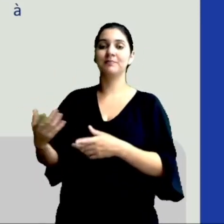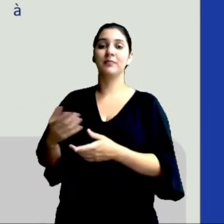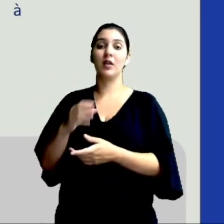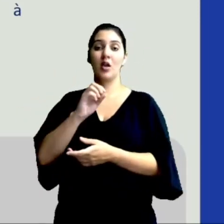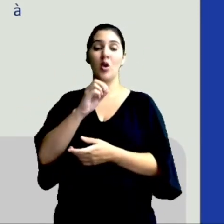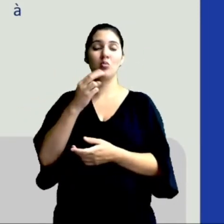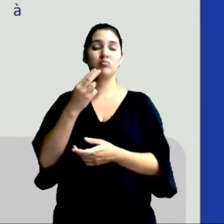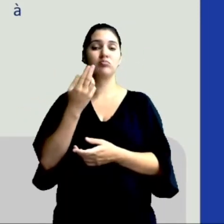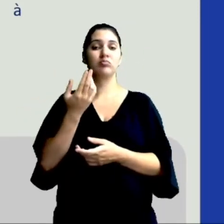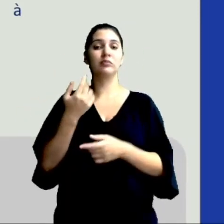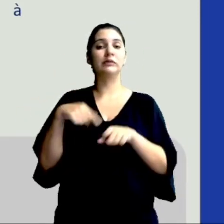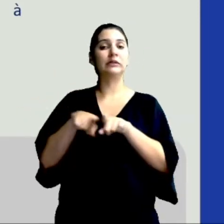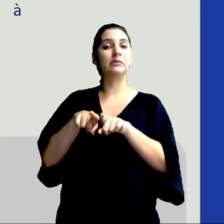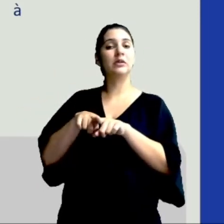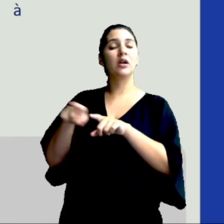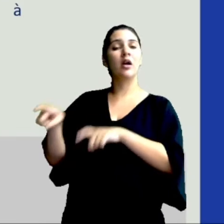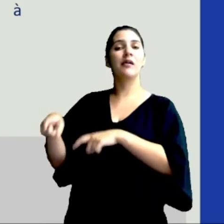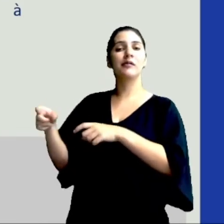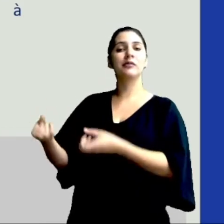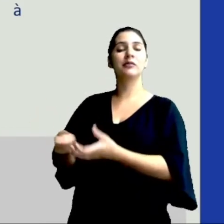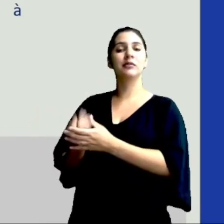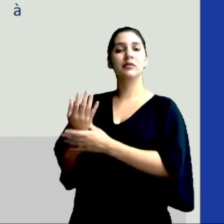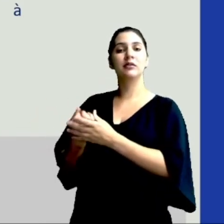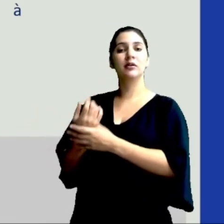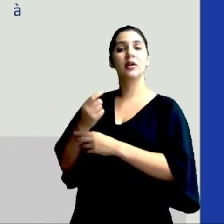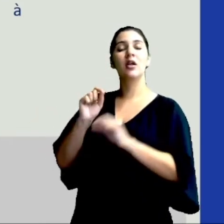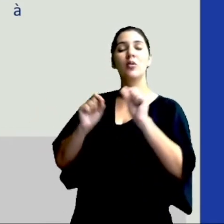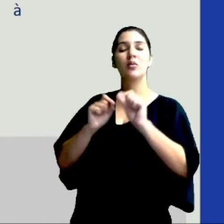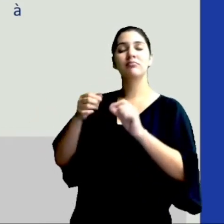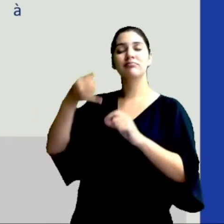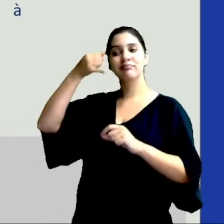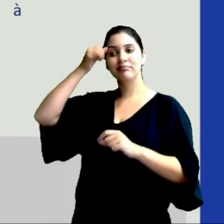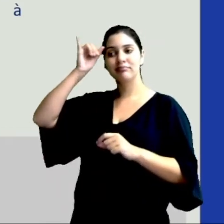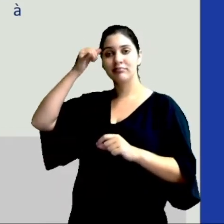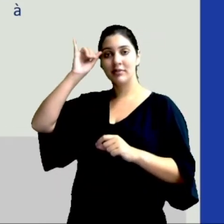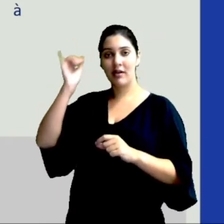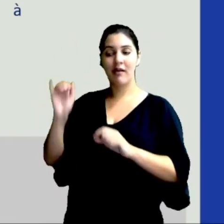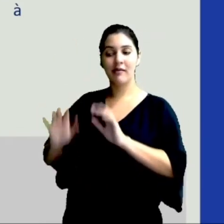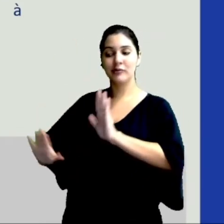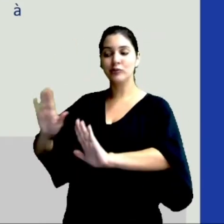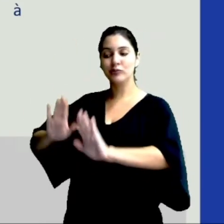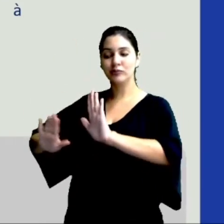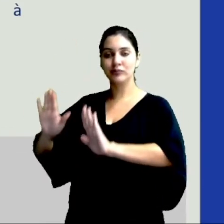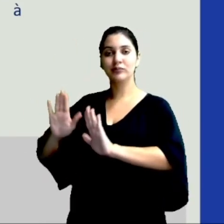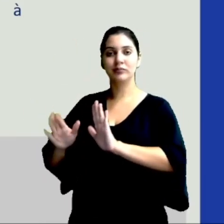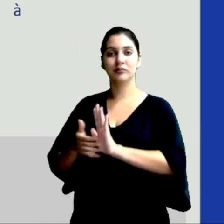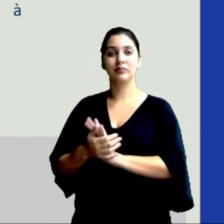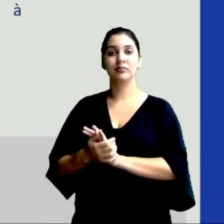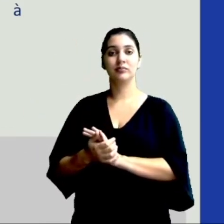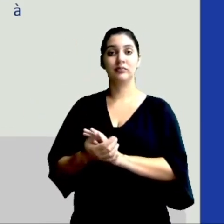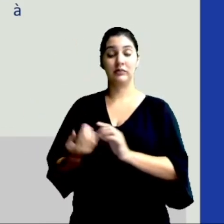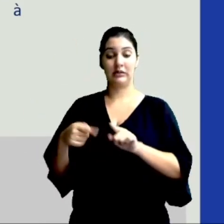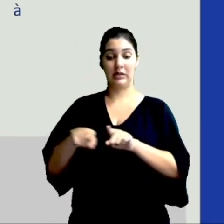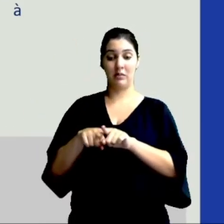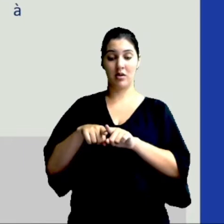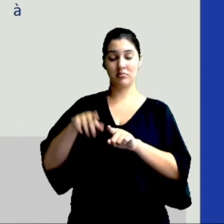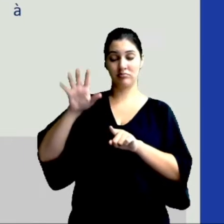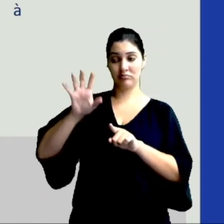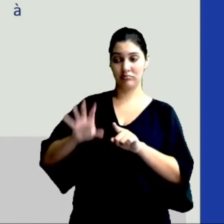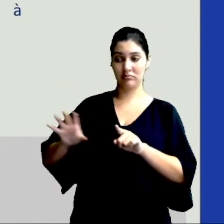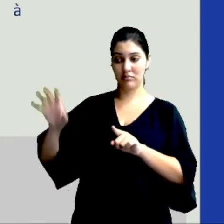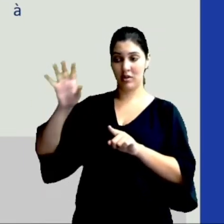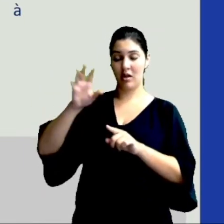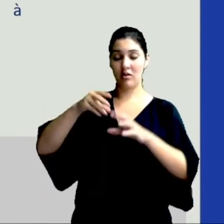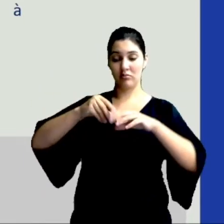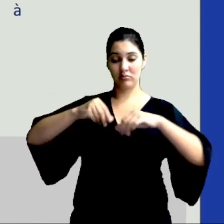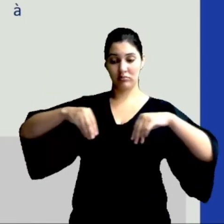não irrigada, e agricultura e criação extrativa de gado, né? E nas áreas, né, de